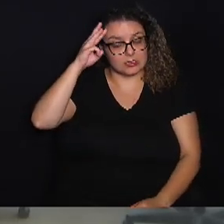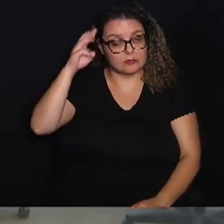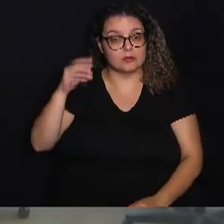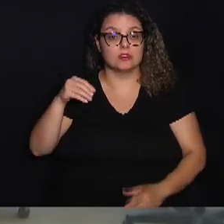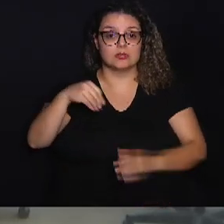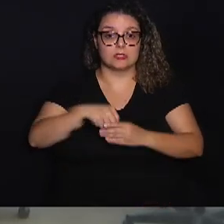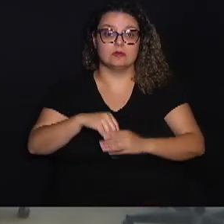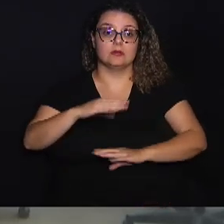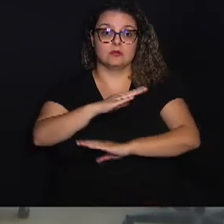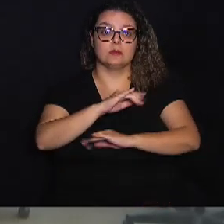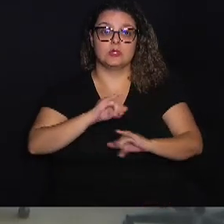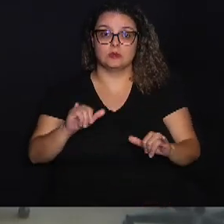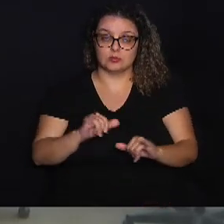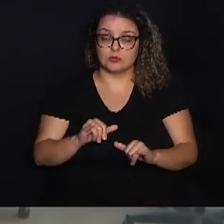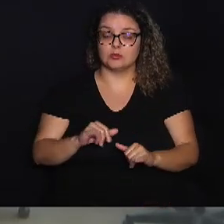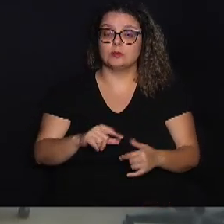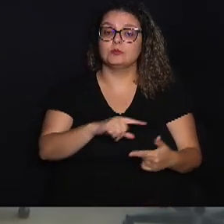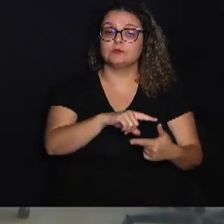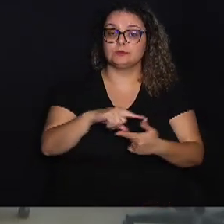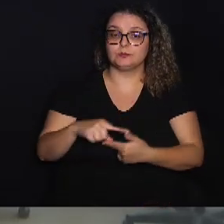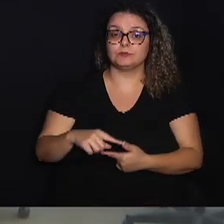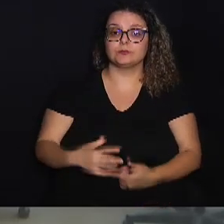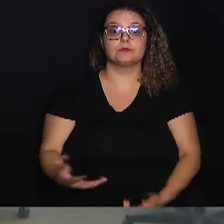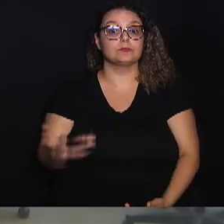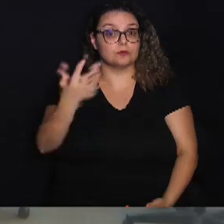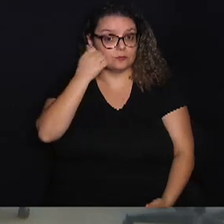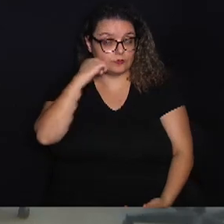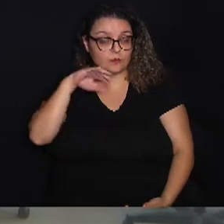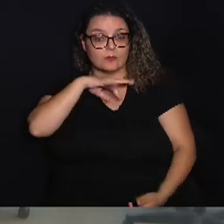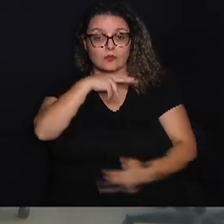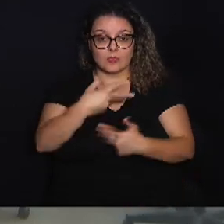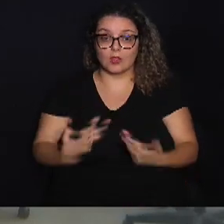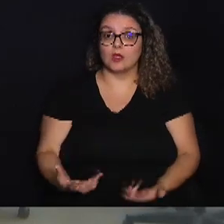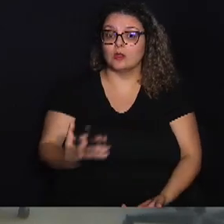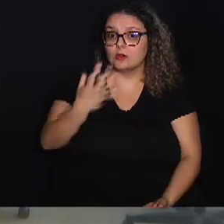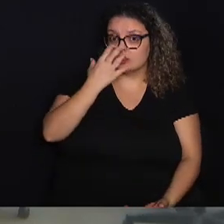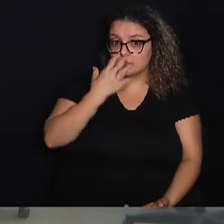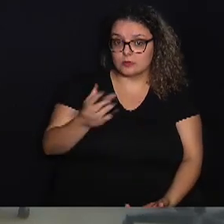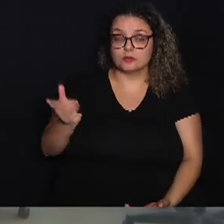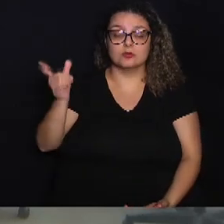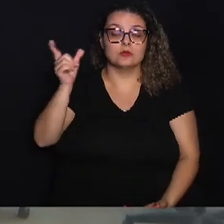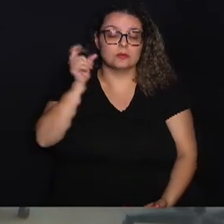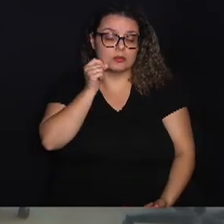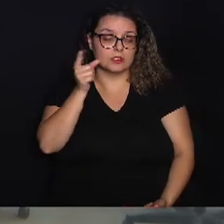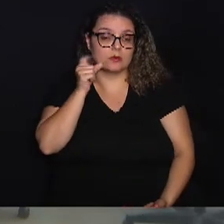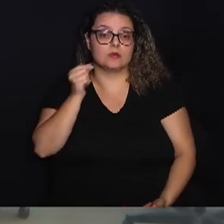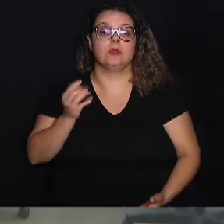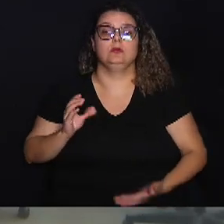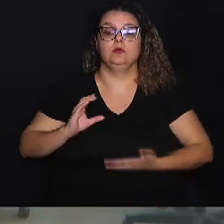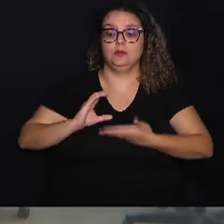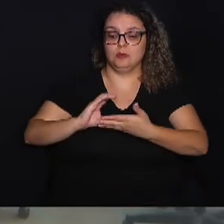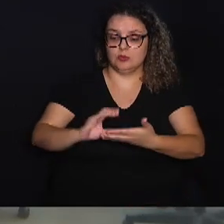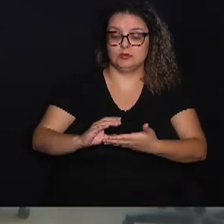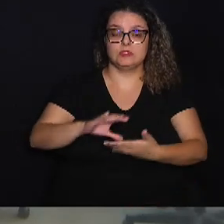do Câmara notícia o quadro adote um bichinho traz Cães e Gatos uma parceria com o Conselho Municipal de defesa dos direitos dos